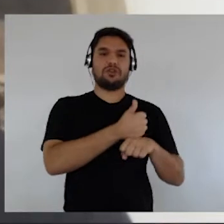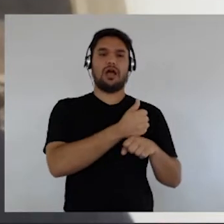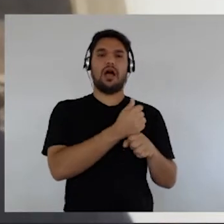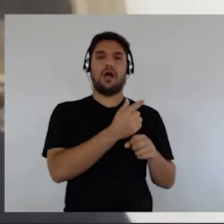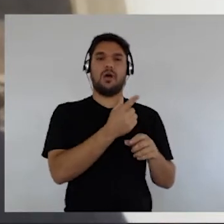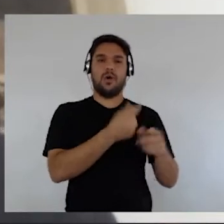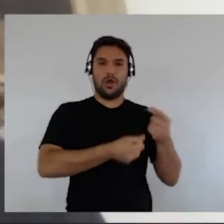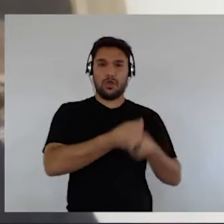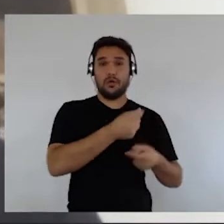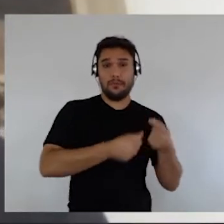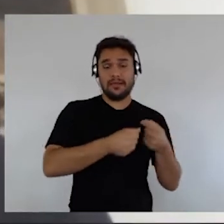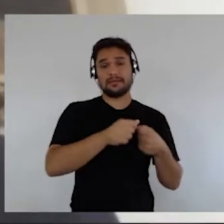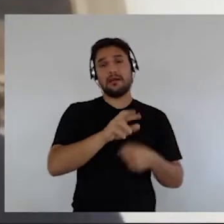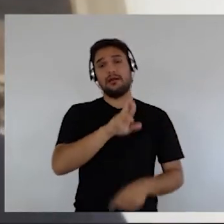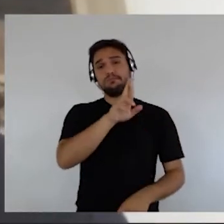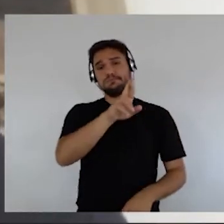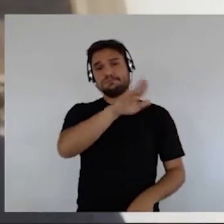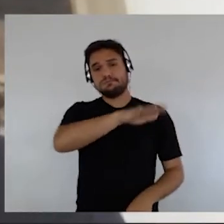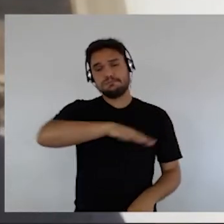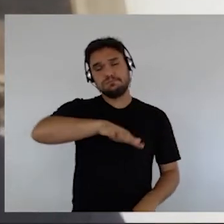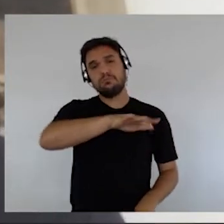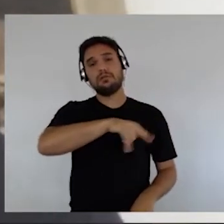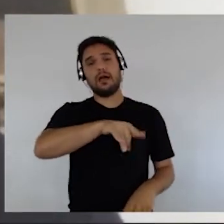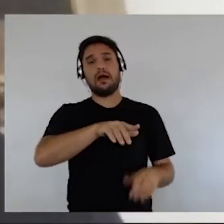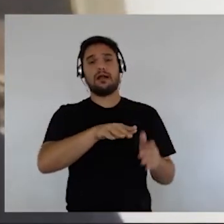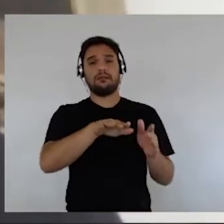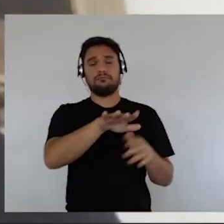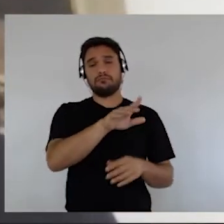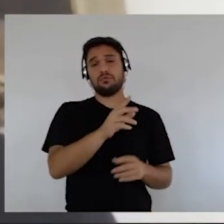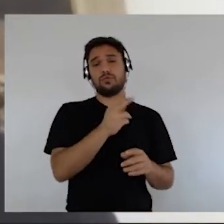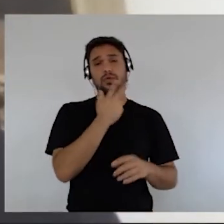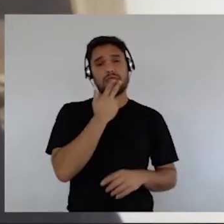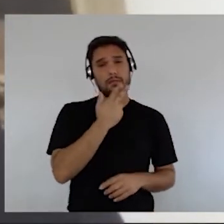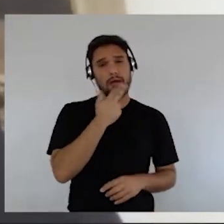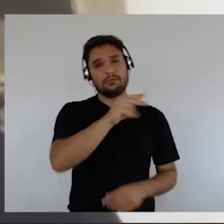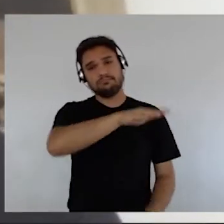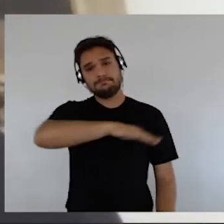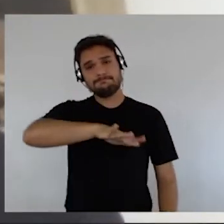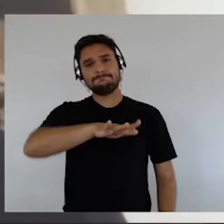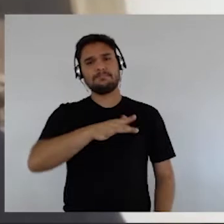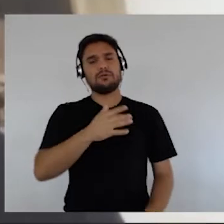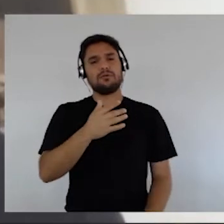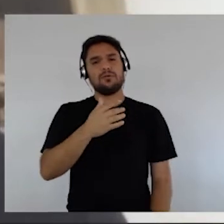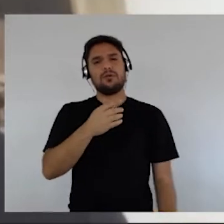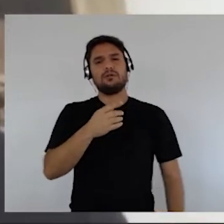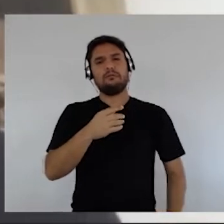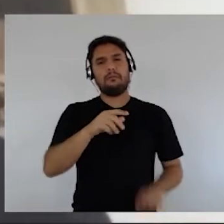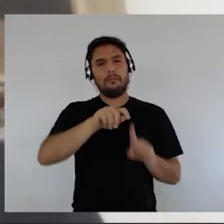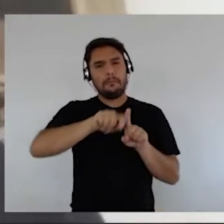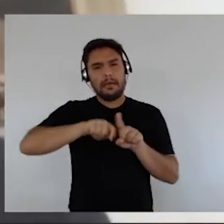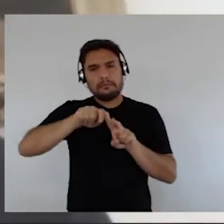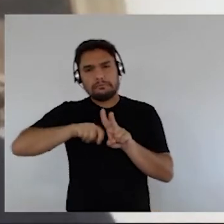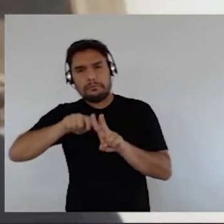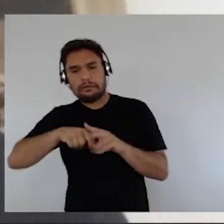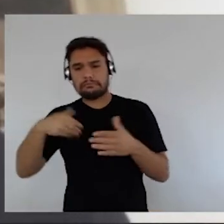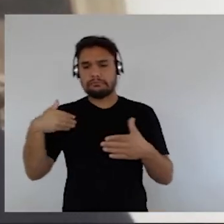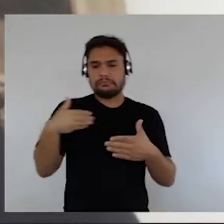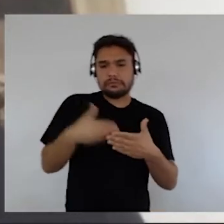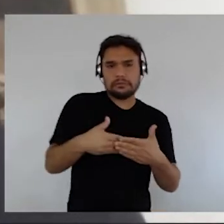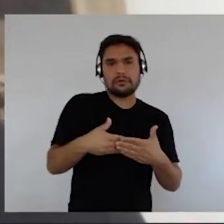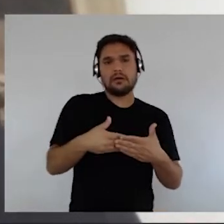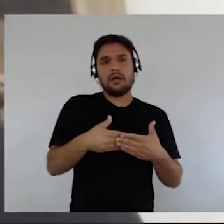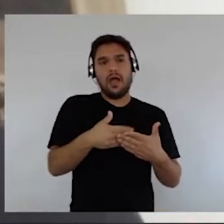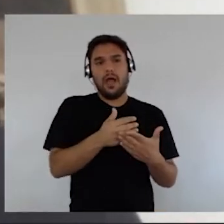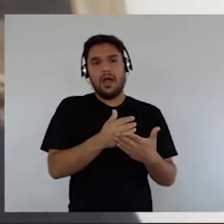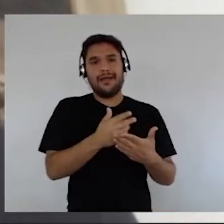dos responsáveis pelos indicadores de desempenho do setor do tabaco, nos últimos meses houve fortíssima retração